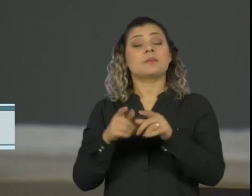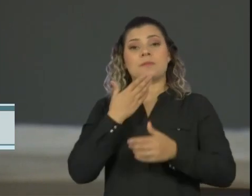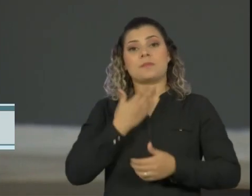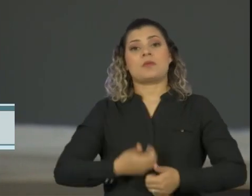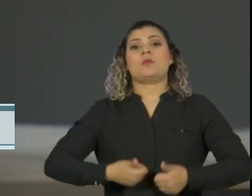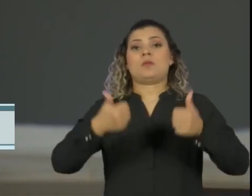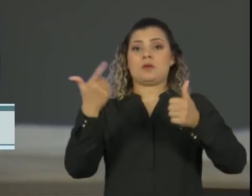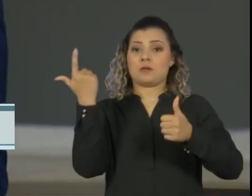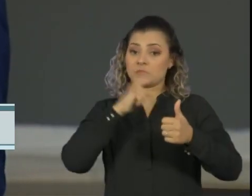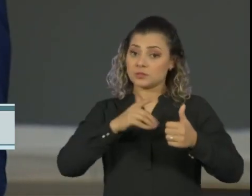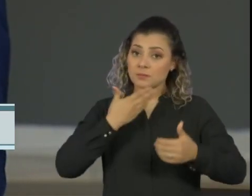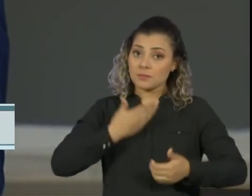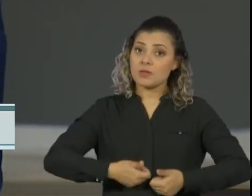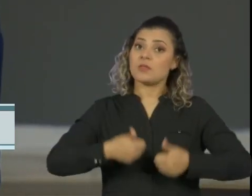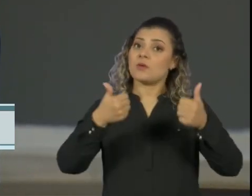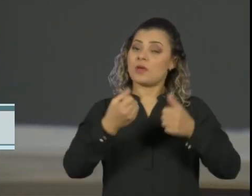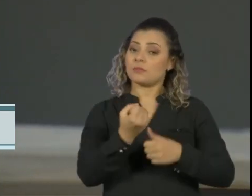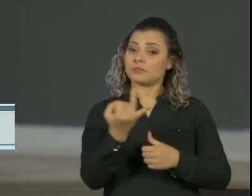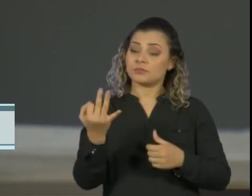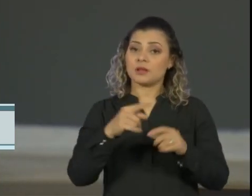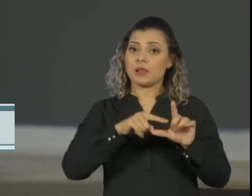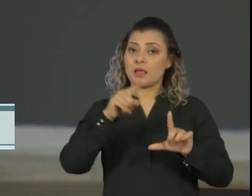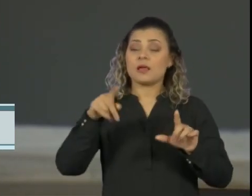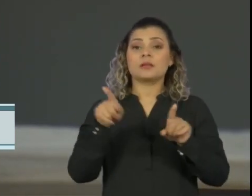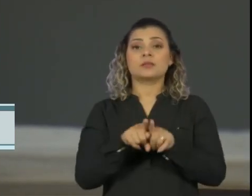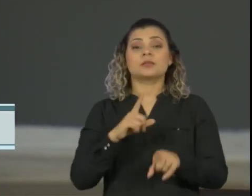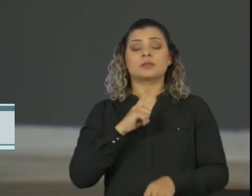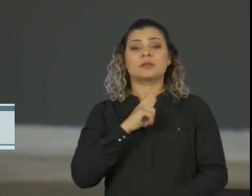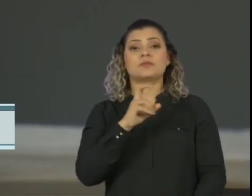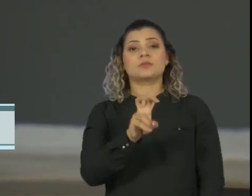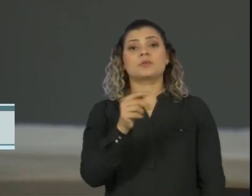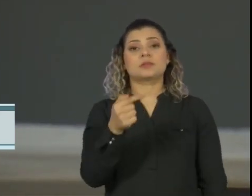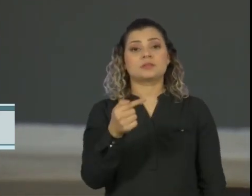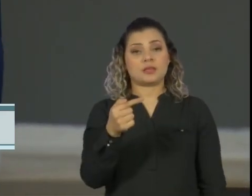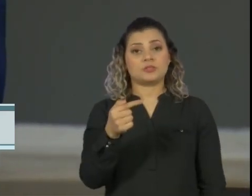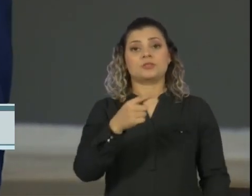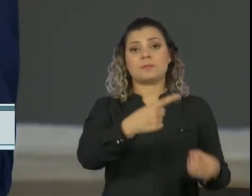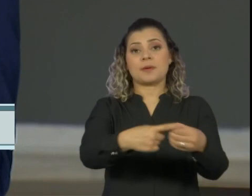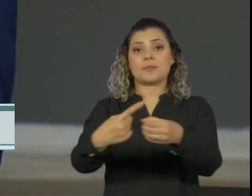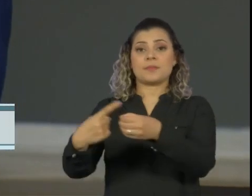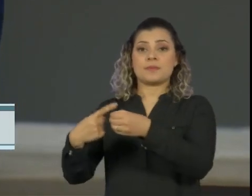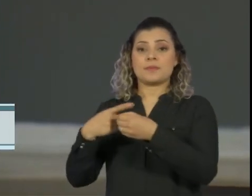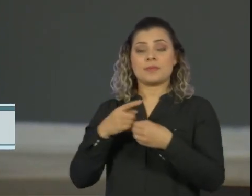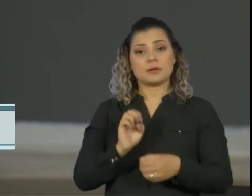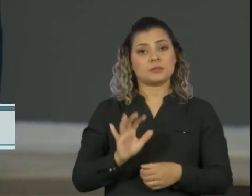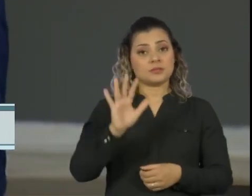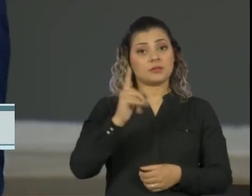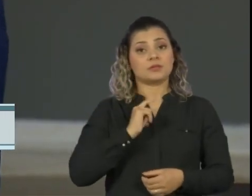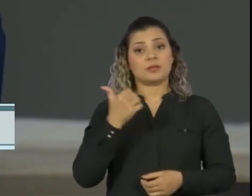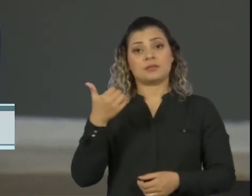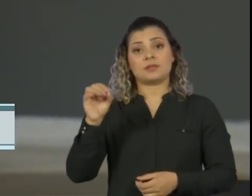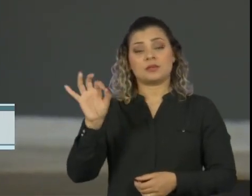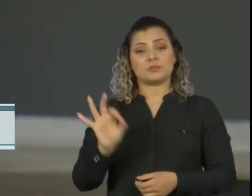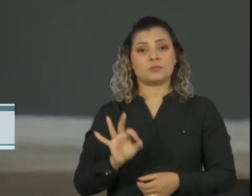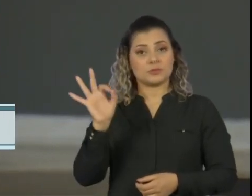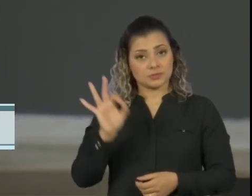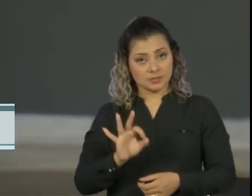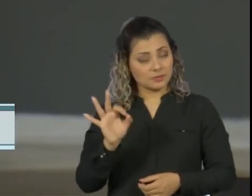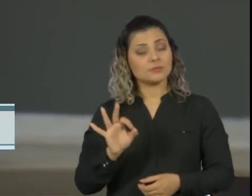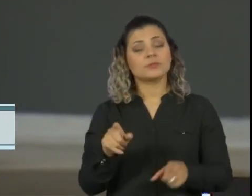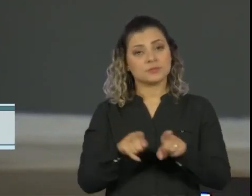ainda mais esses números, nós identificamos 57 municípios no estado que têm mais de 10% de